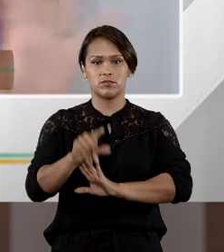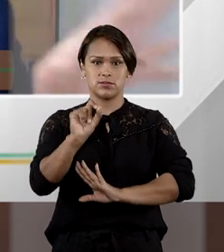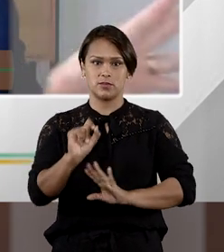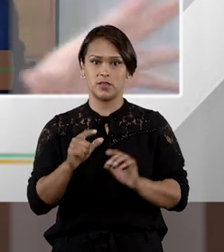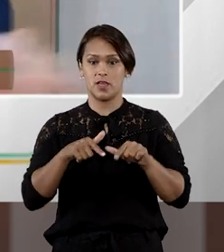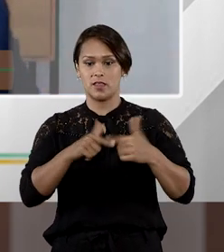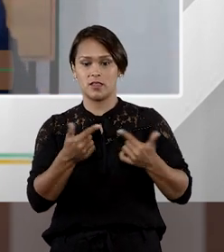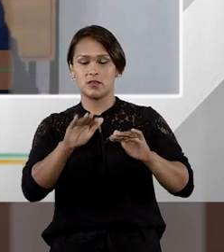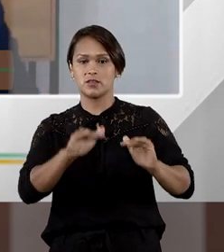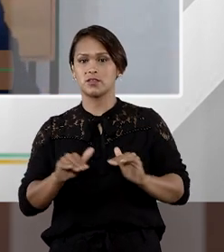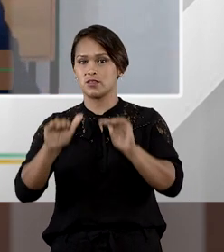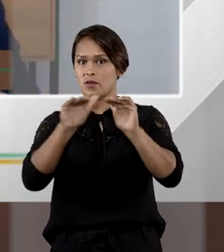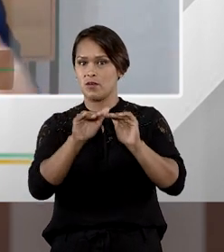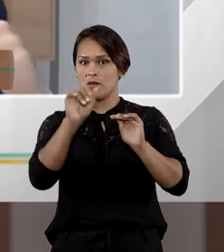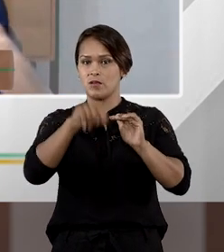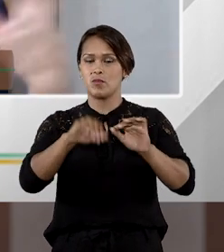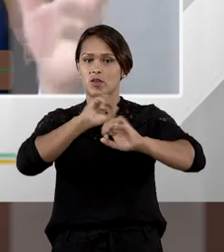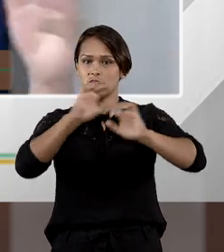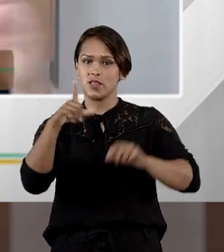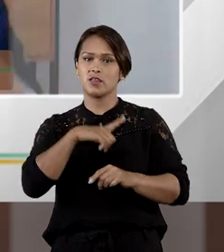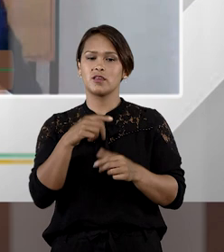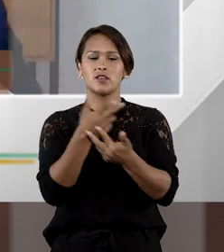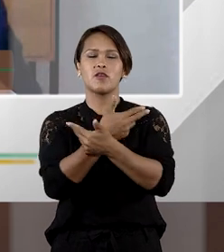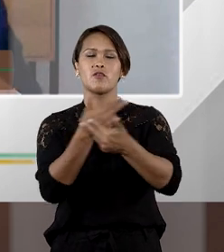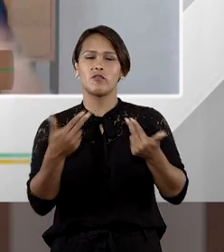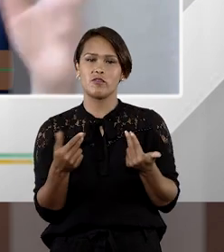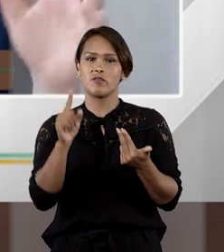pelas próprias pernas. Então, esse é um parâmetro. Claro que existem